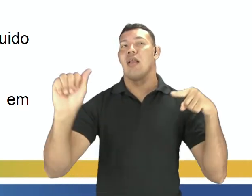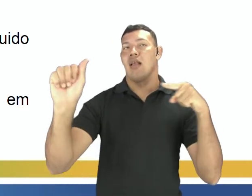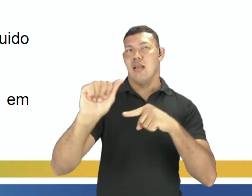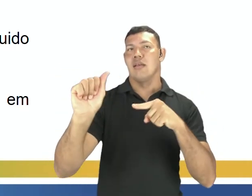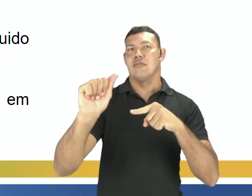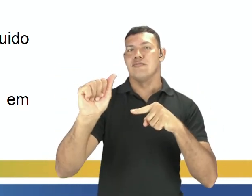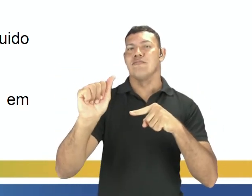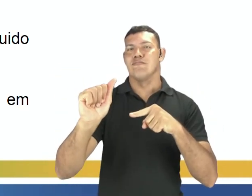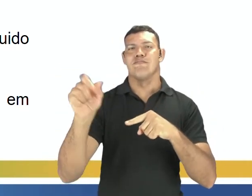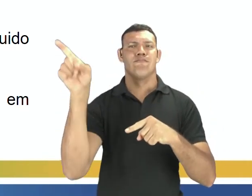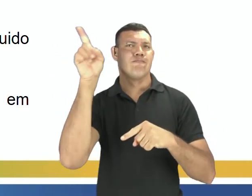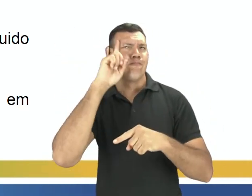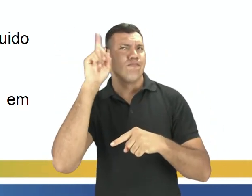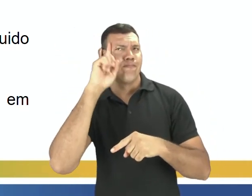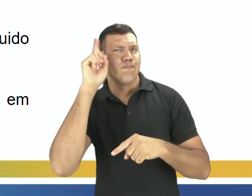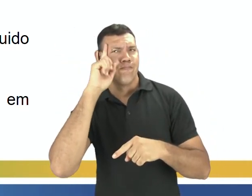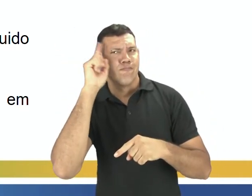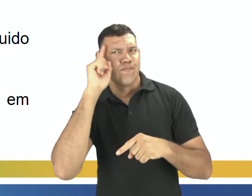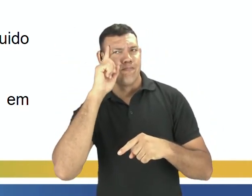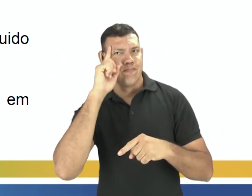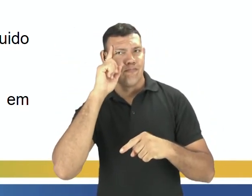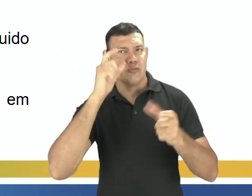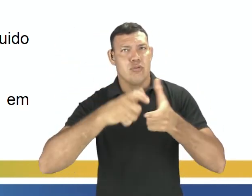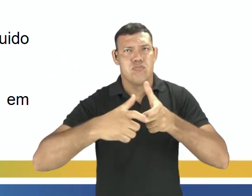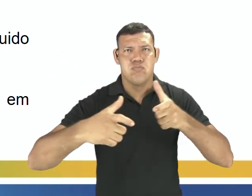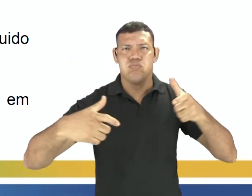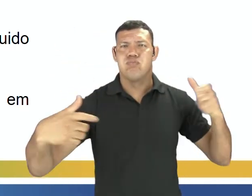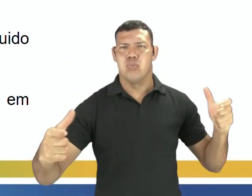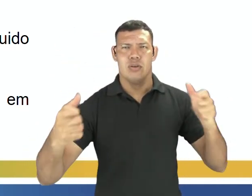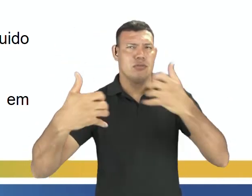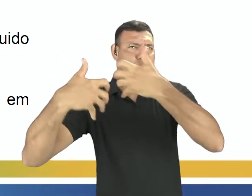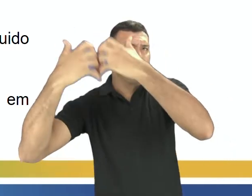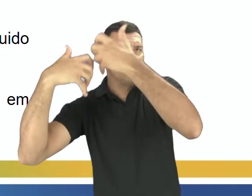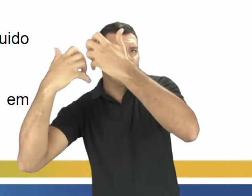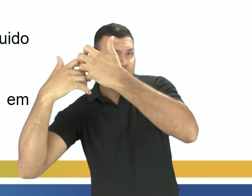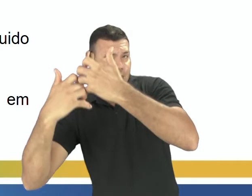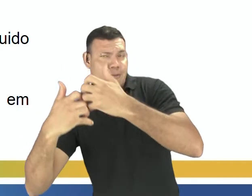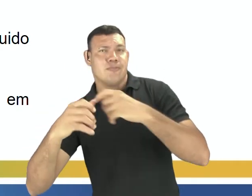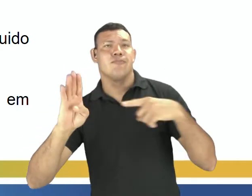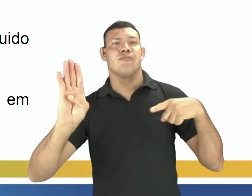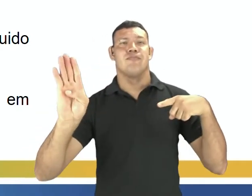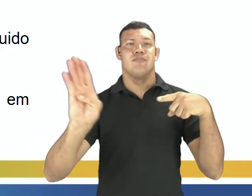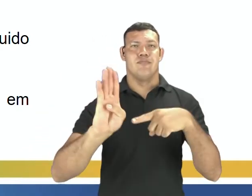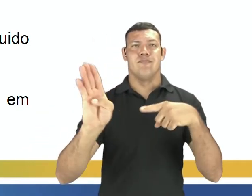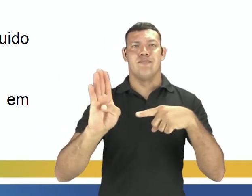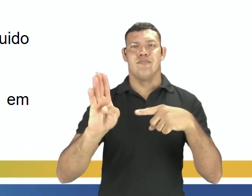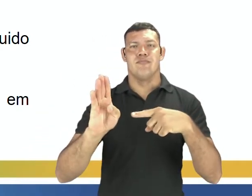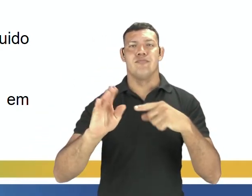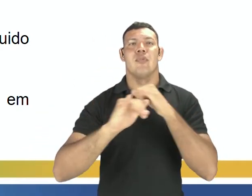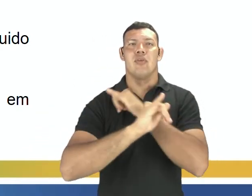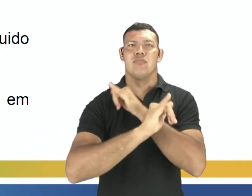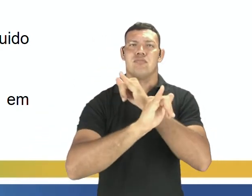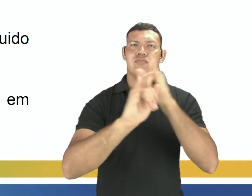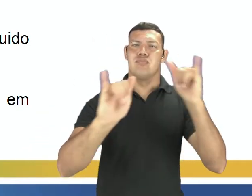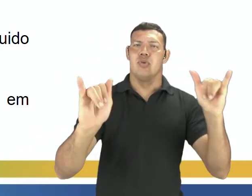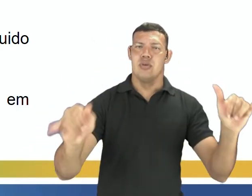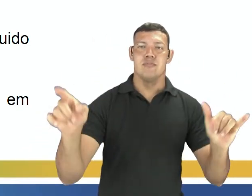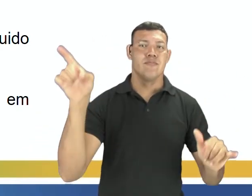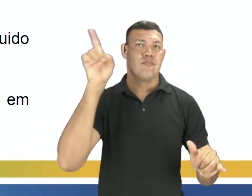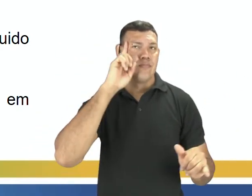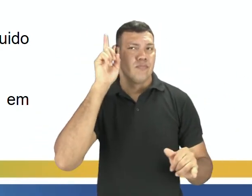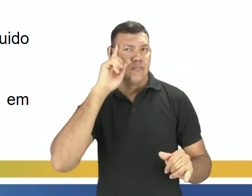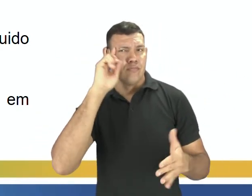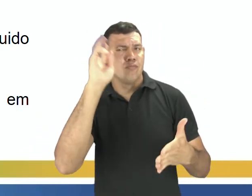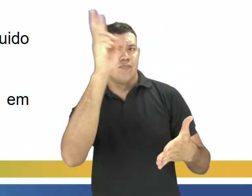e acaba por criar reflexões mais amplas. B, tem como função informar o leitor sobre os problemas cotidianos.